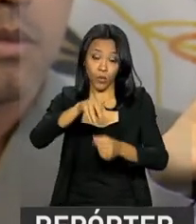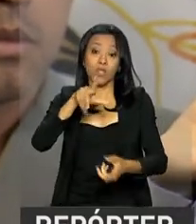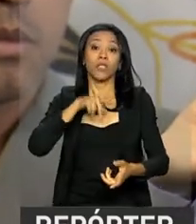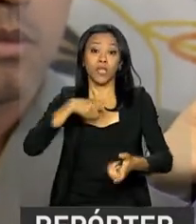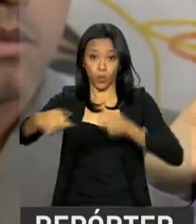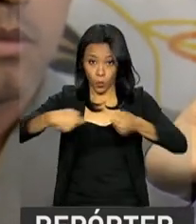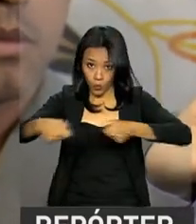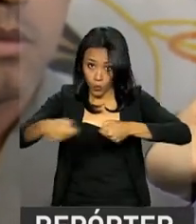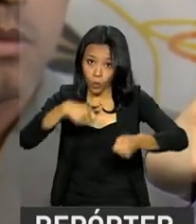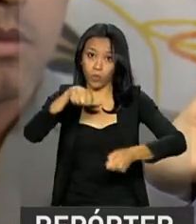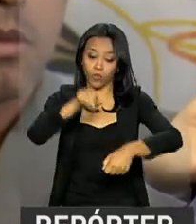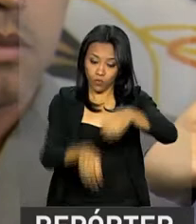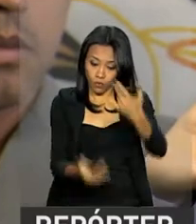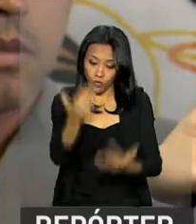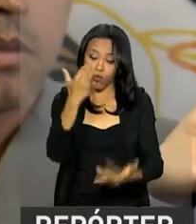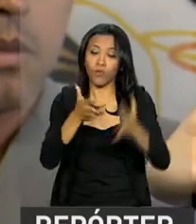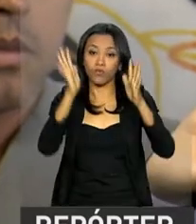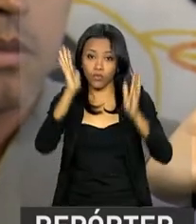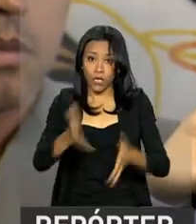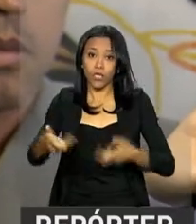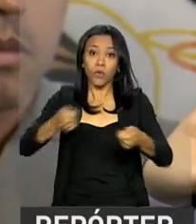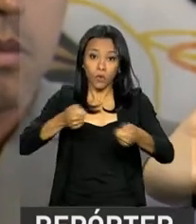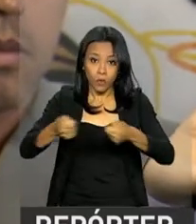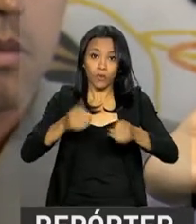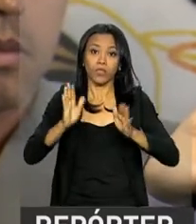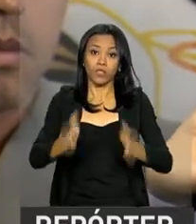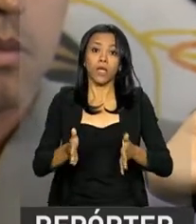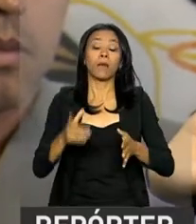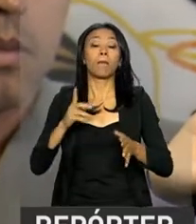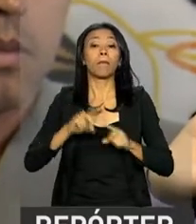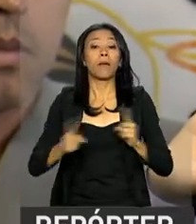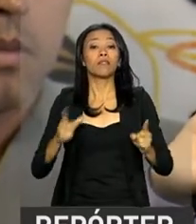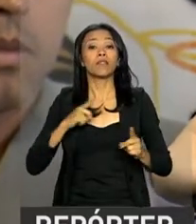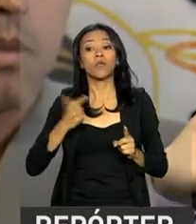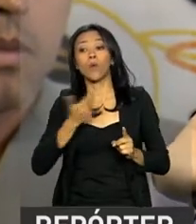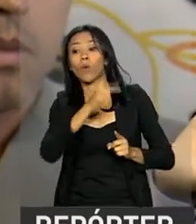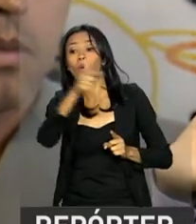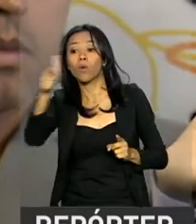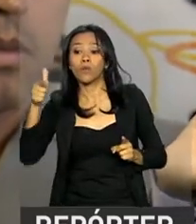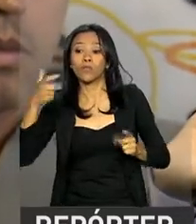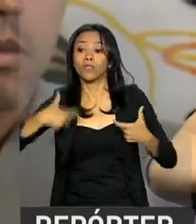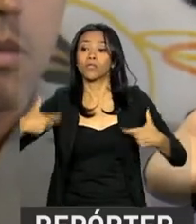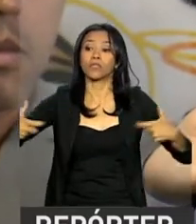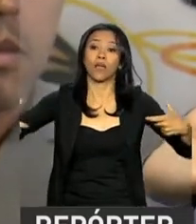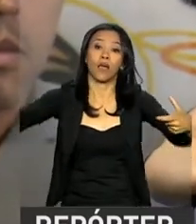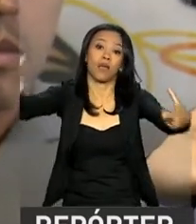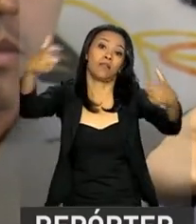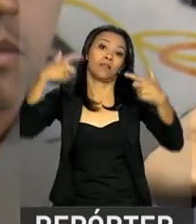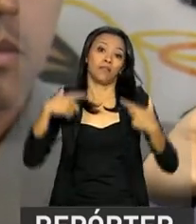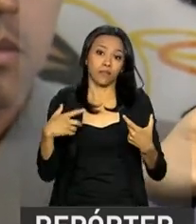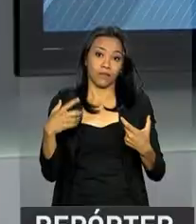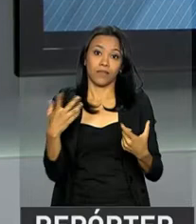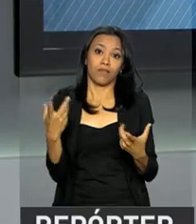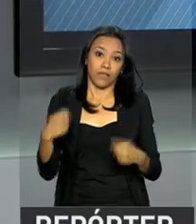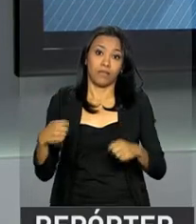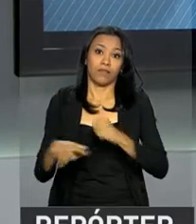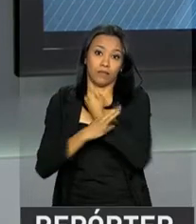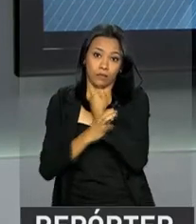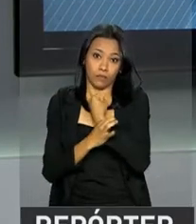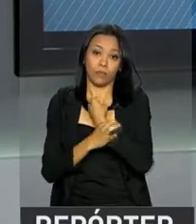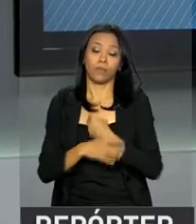nós estamos com toda a estrutura ainda lá e vamos mantê la até que toda a região esteja em segurança